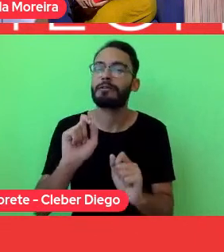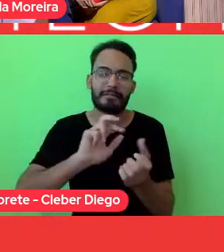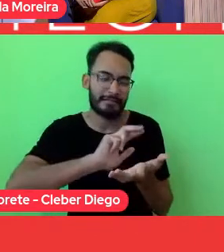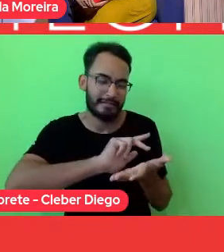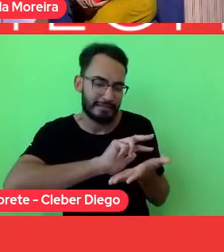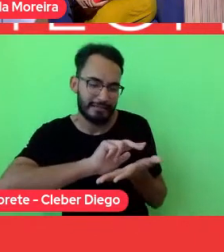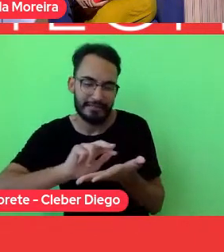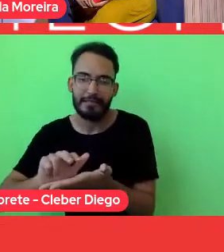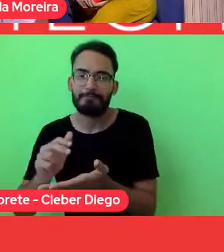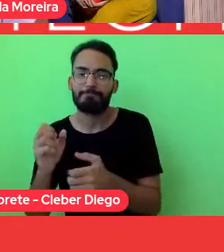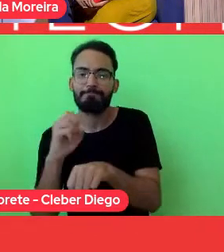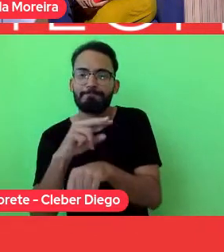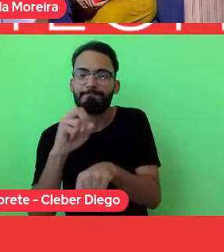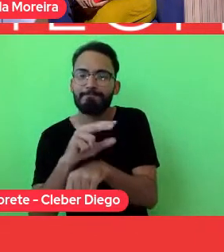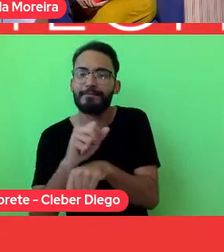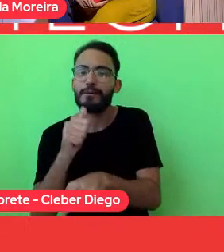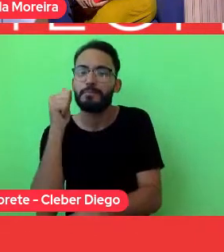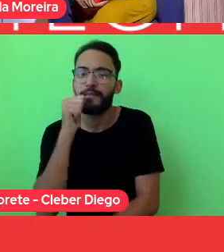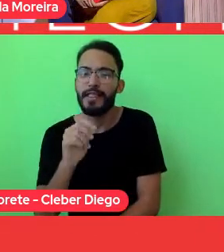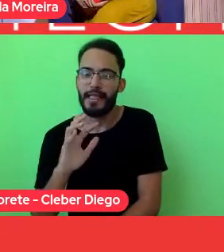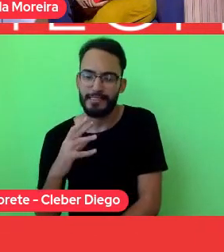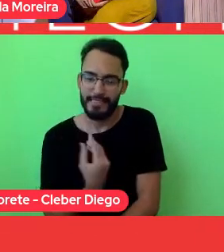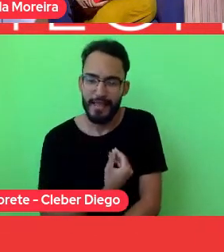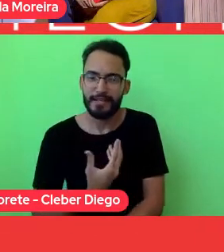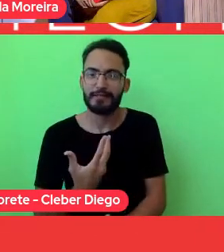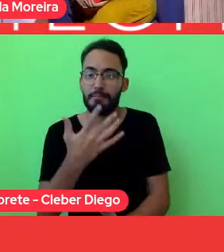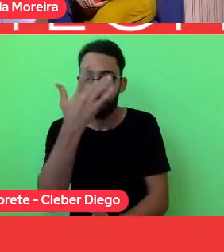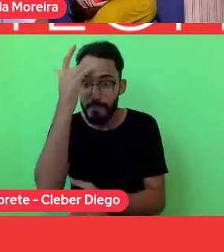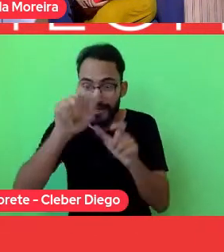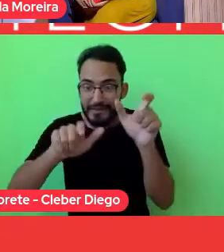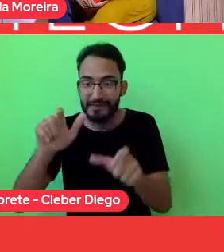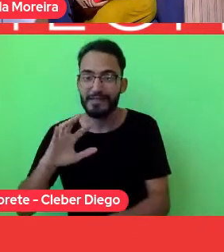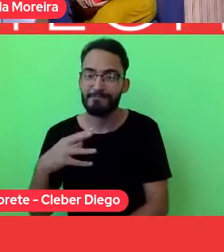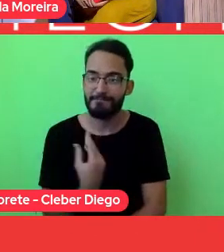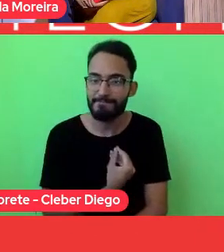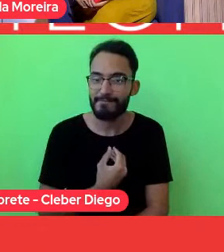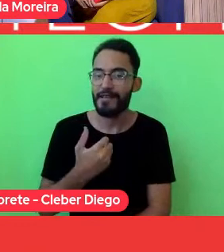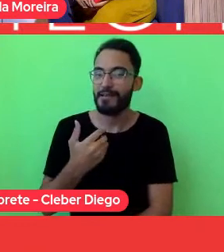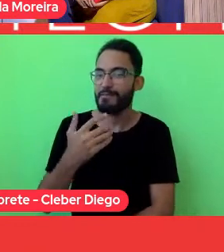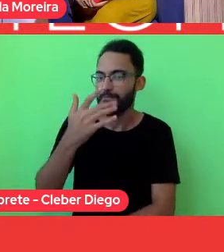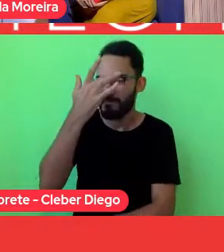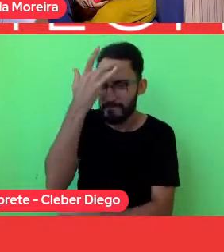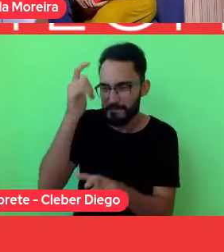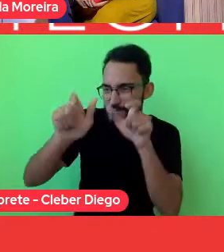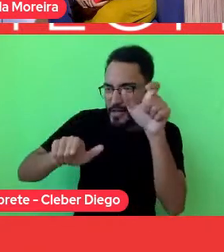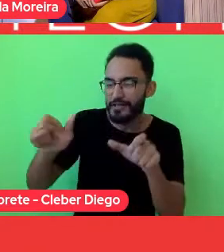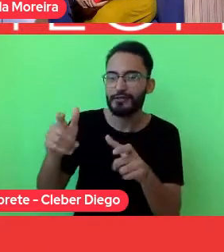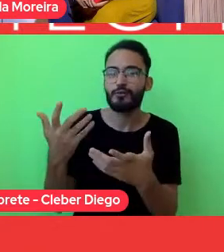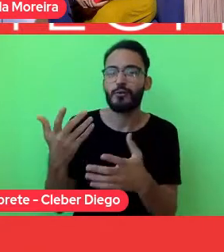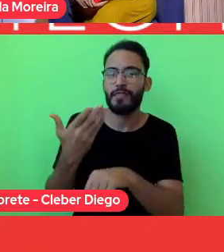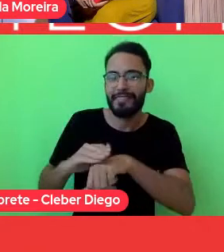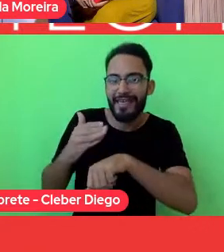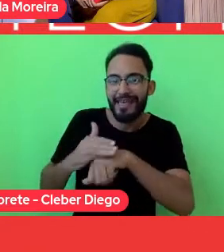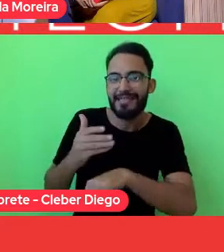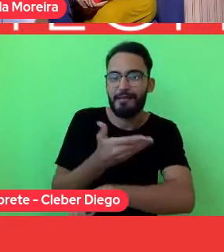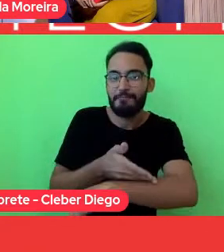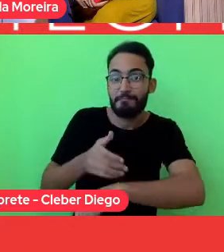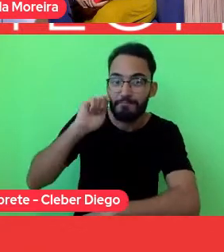contratar um monte de mina trans para treinar, um monte de mina preta para treinar. Quero ver isso, vamos